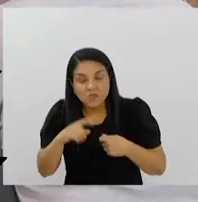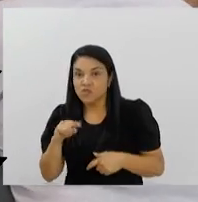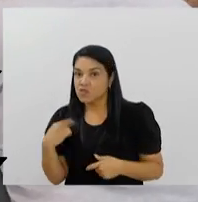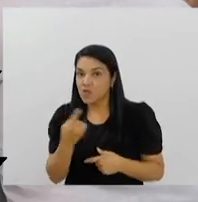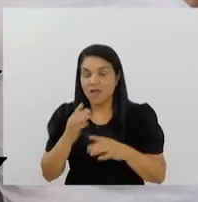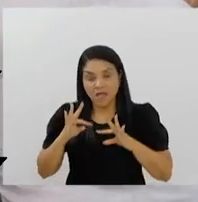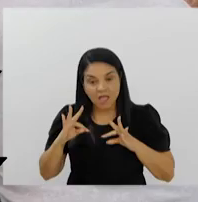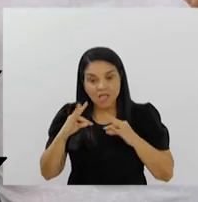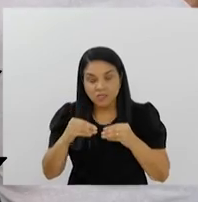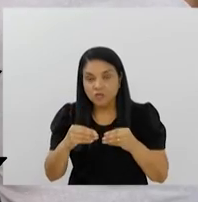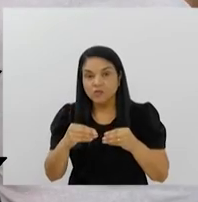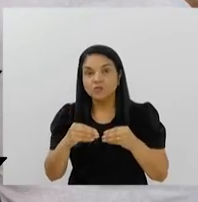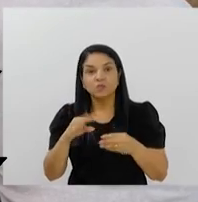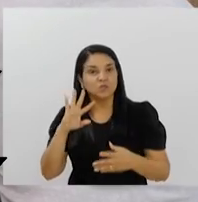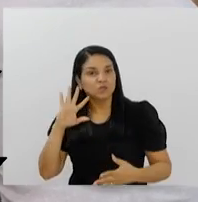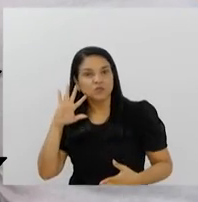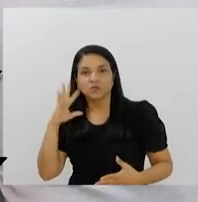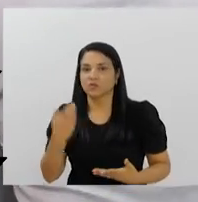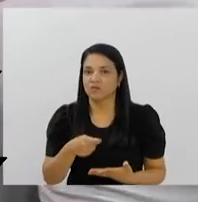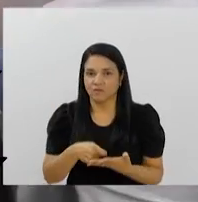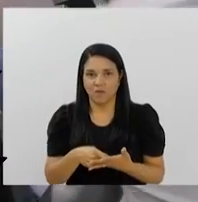todos de